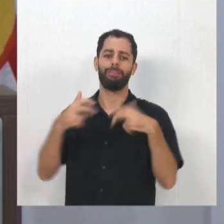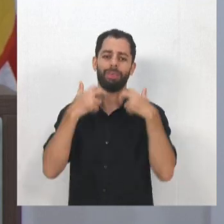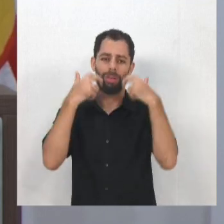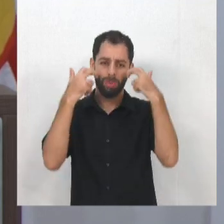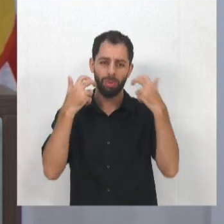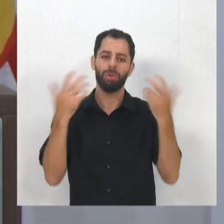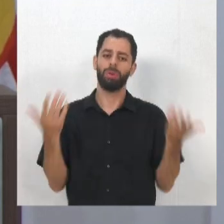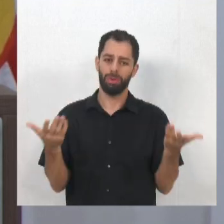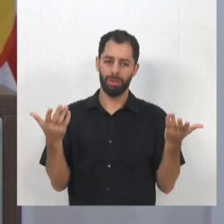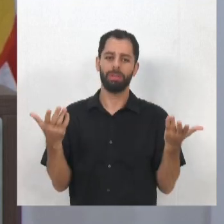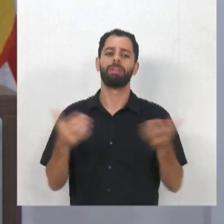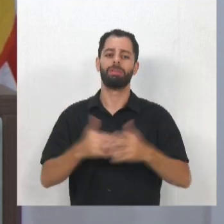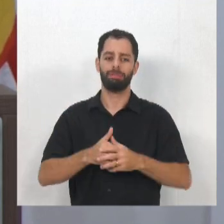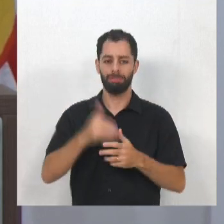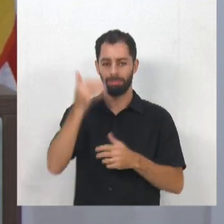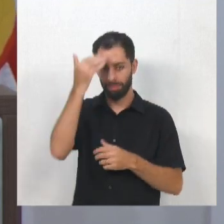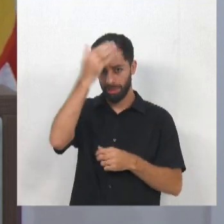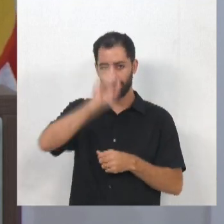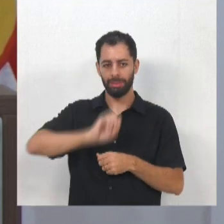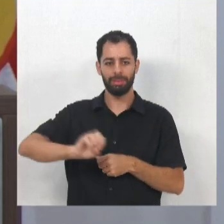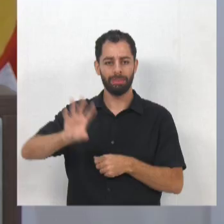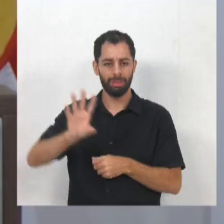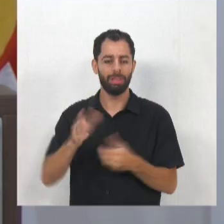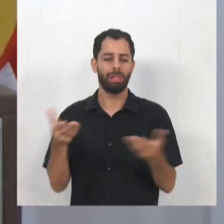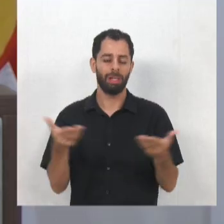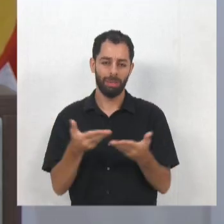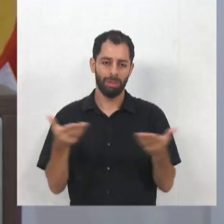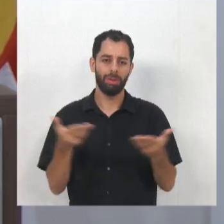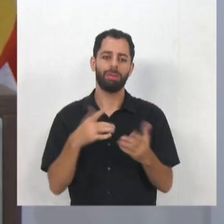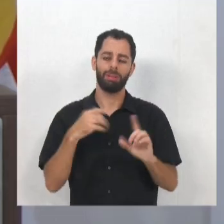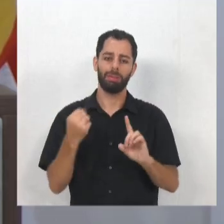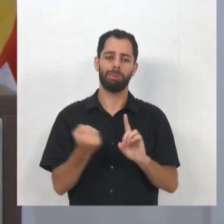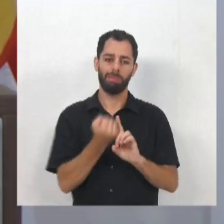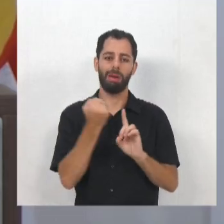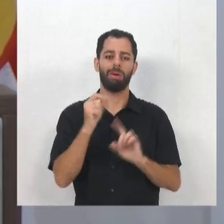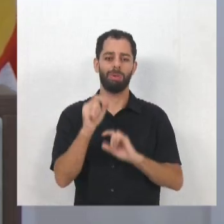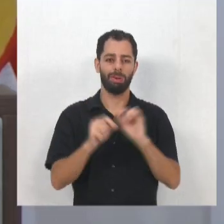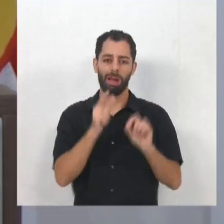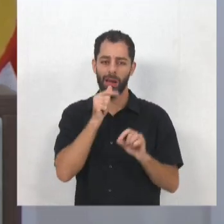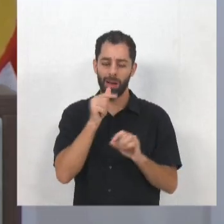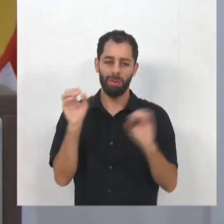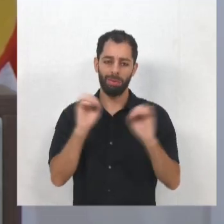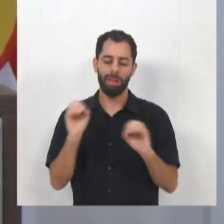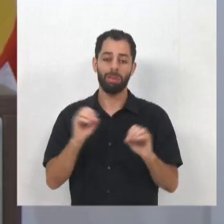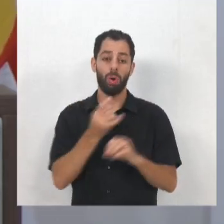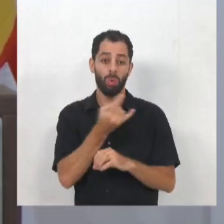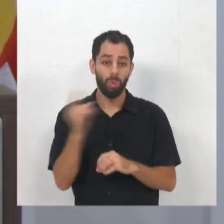com essa mácula de que deixou a cidade faltando água, que fez o investimento só no último ano do seu mandato.